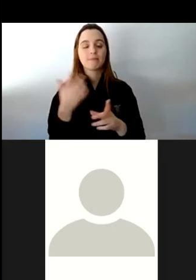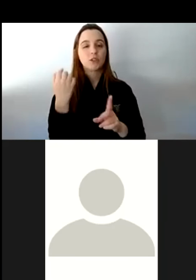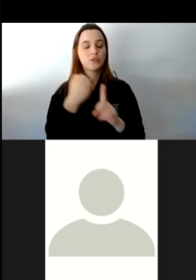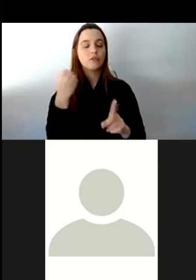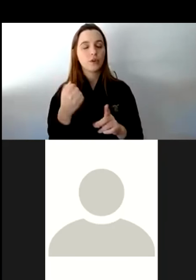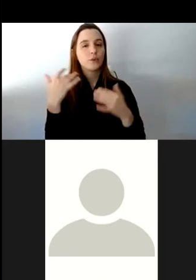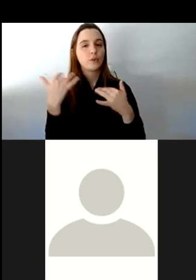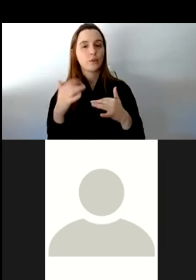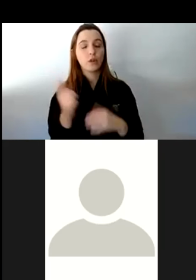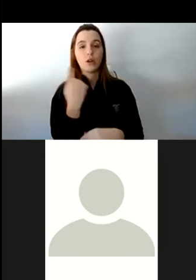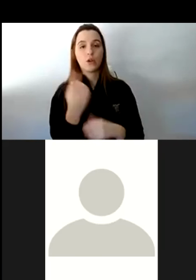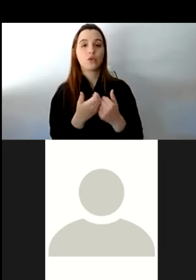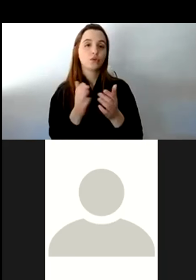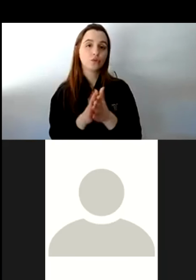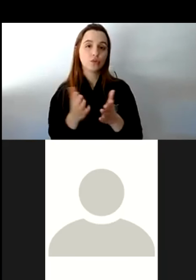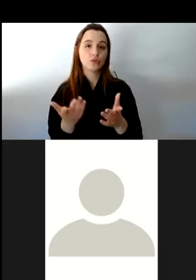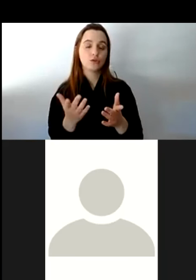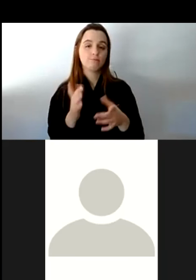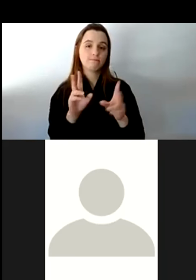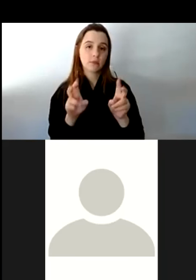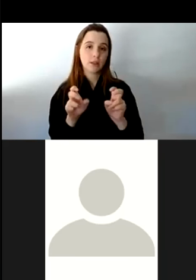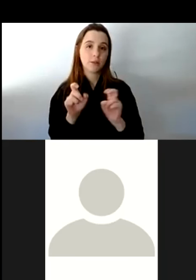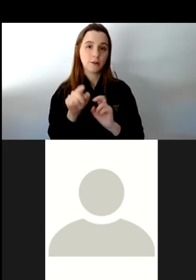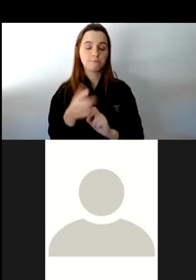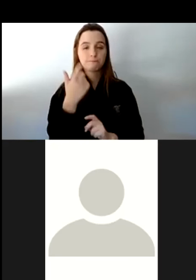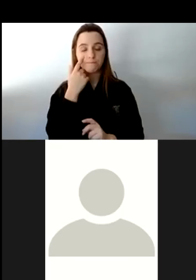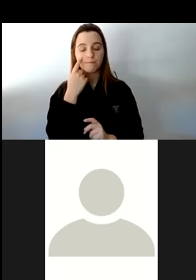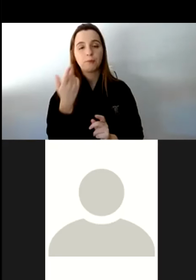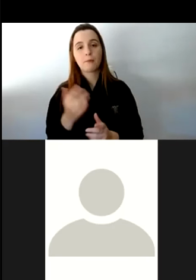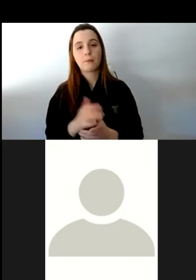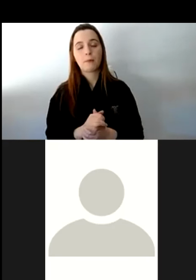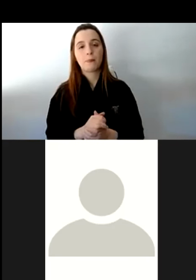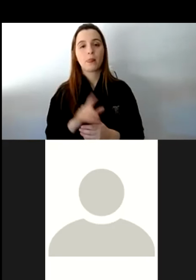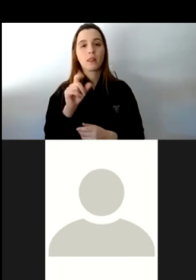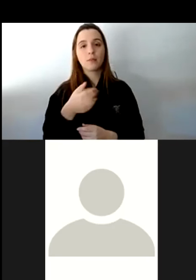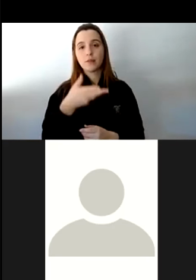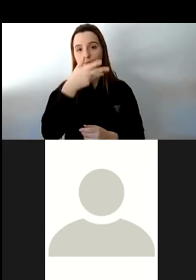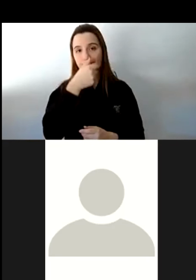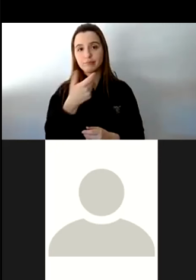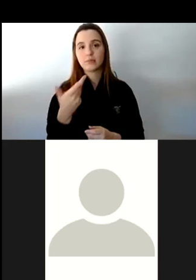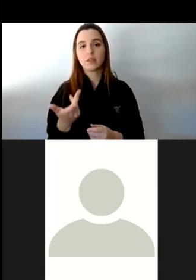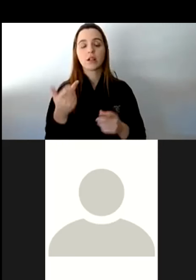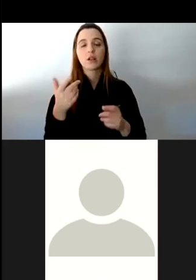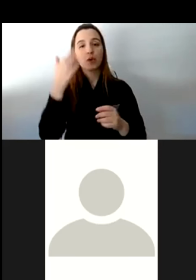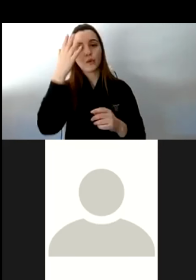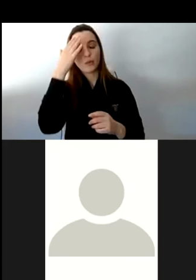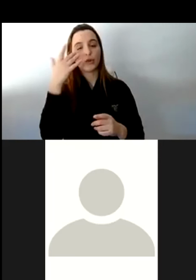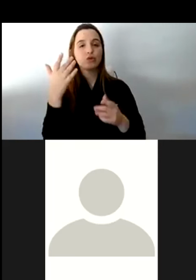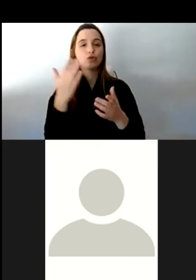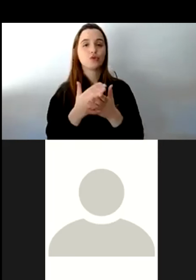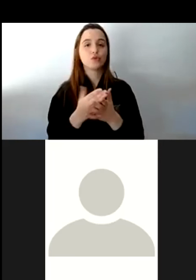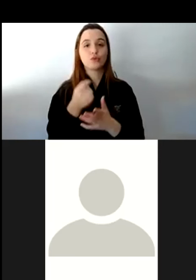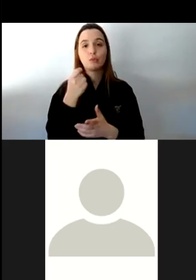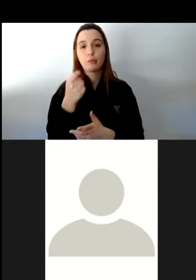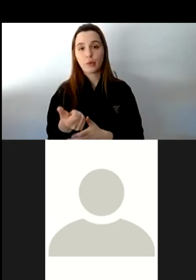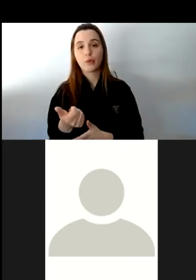que estamos envolvidos com esta temática, bem como, infelizmente, um reduzido número e dimensão de estudos epidemiológicos